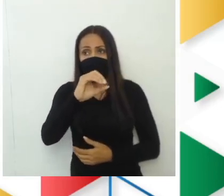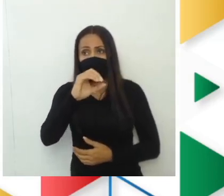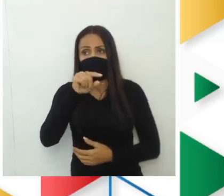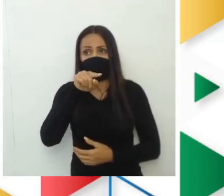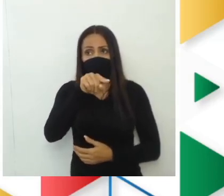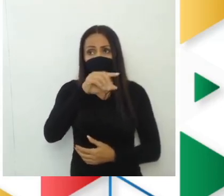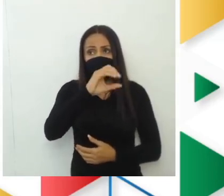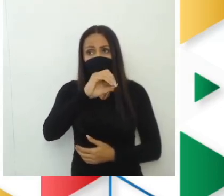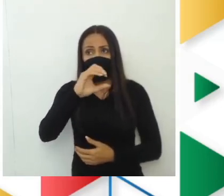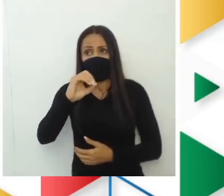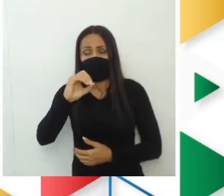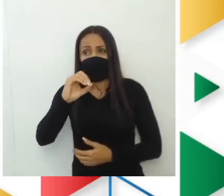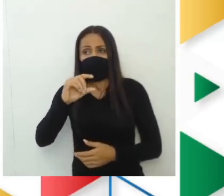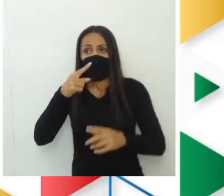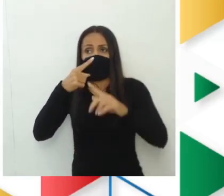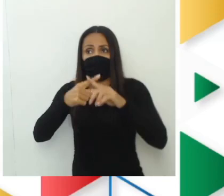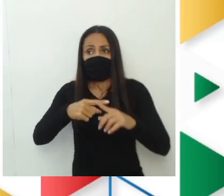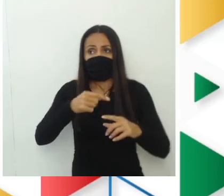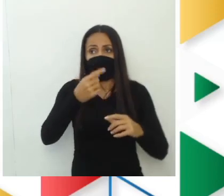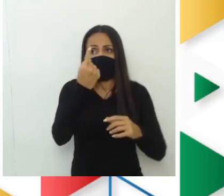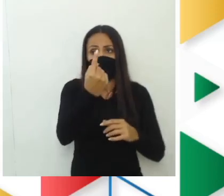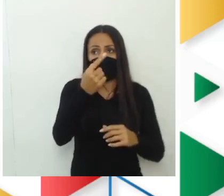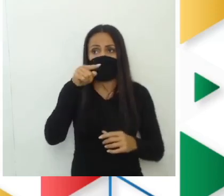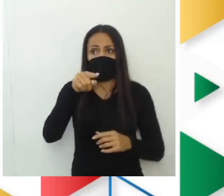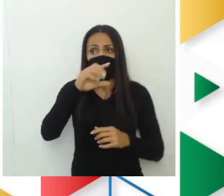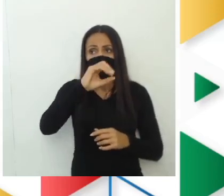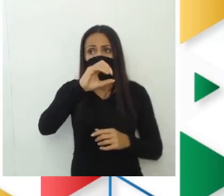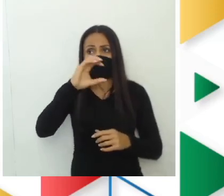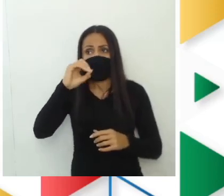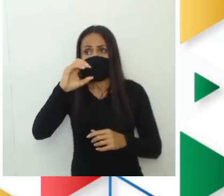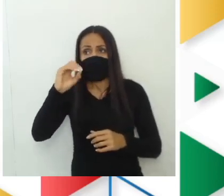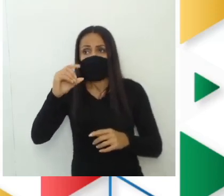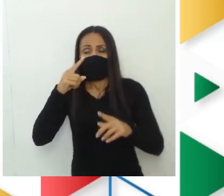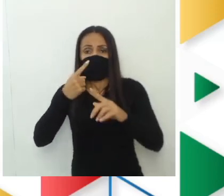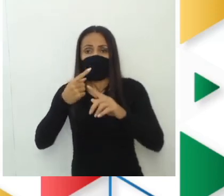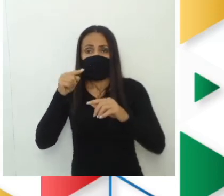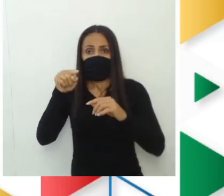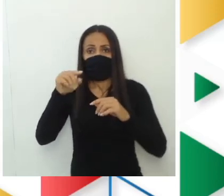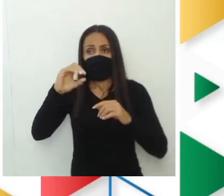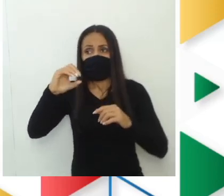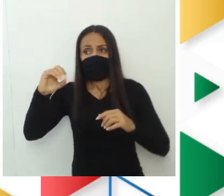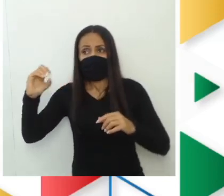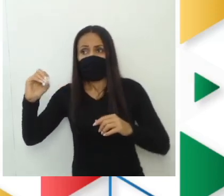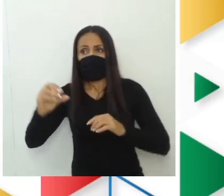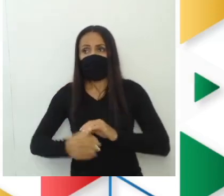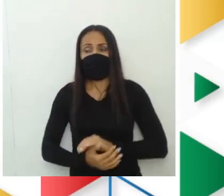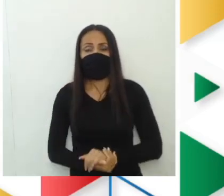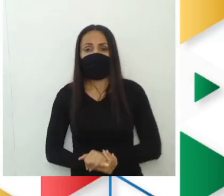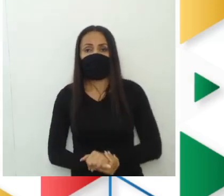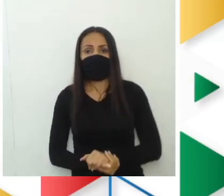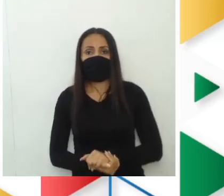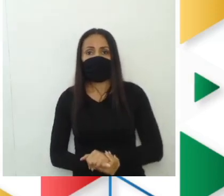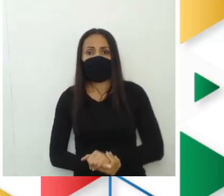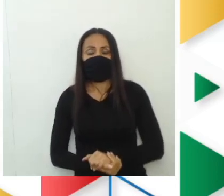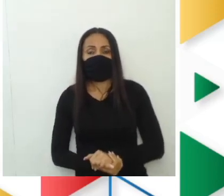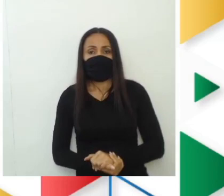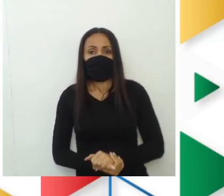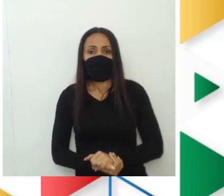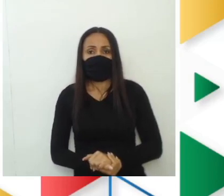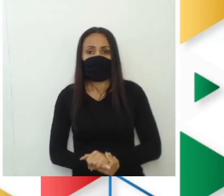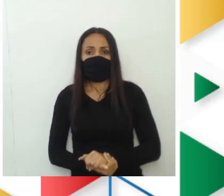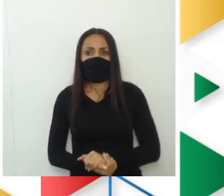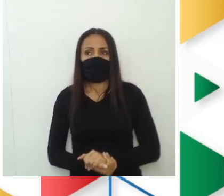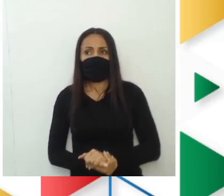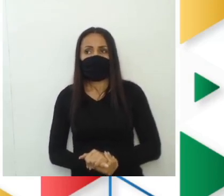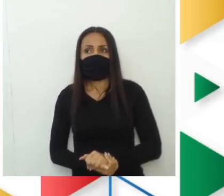tá? Quando fala de é vezes, não esquece de usar essa nomenclatura. Então, 1 milhão de milhões, tá bom?